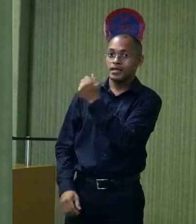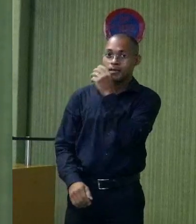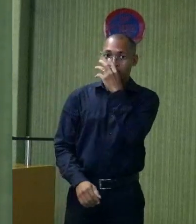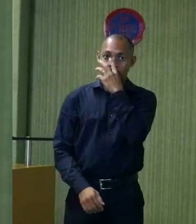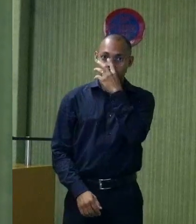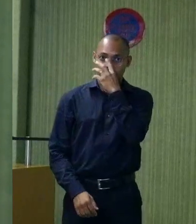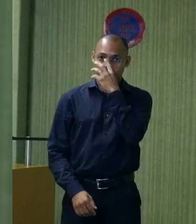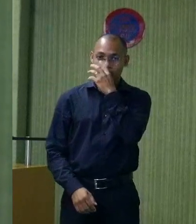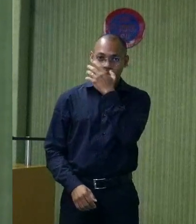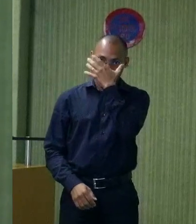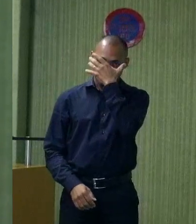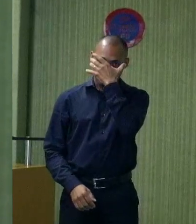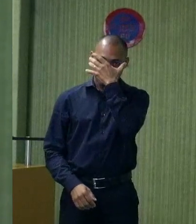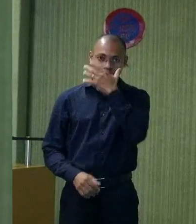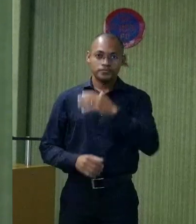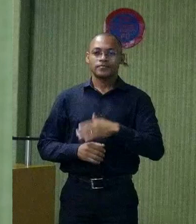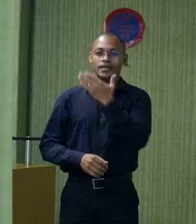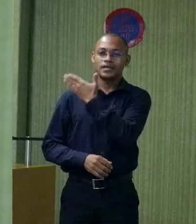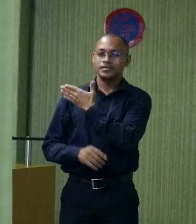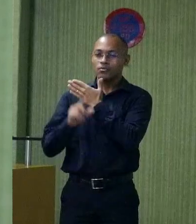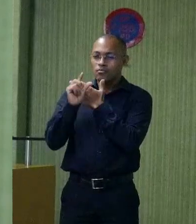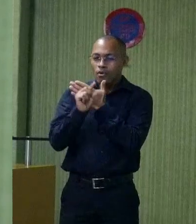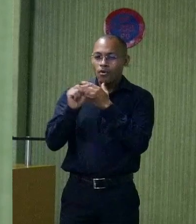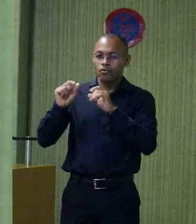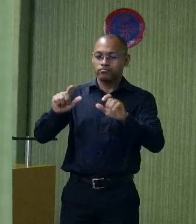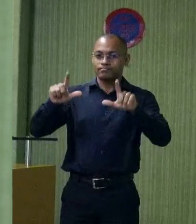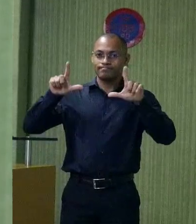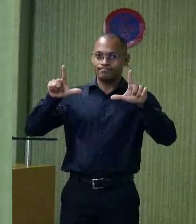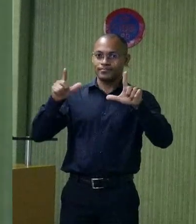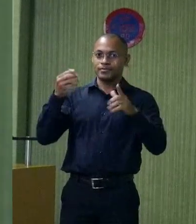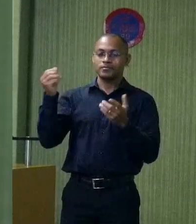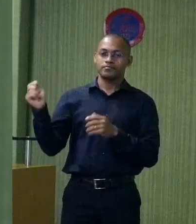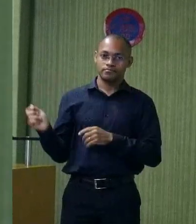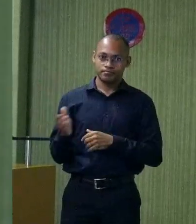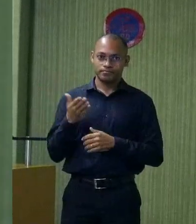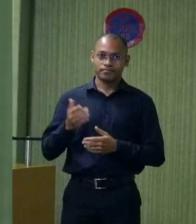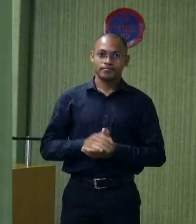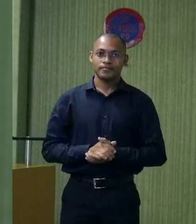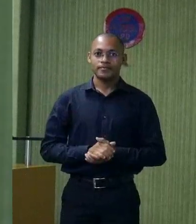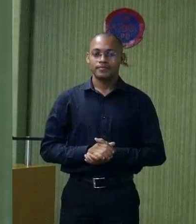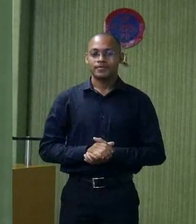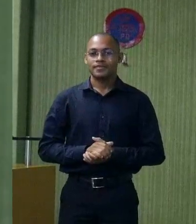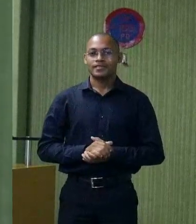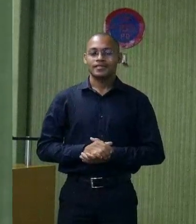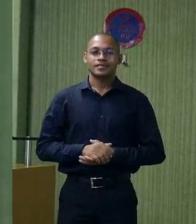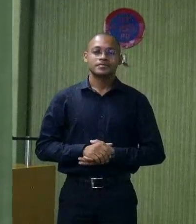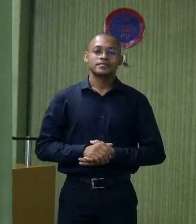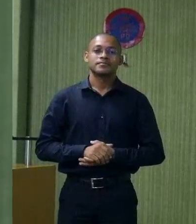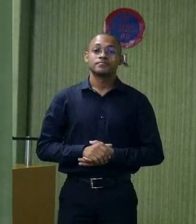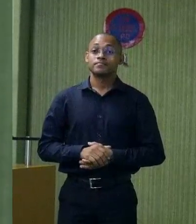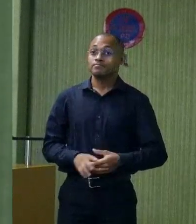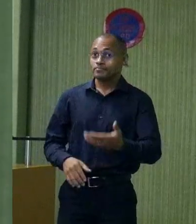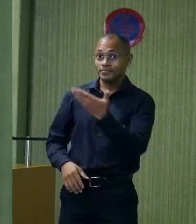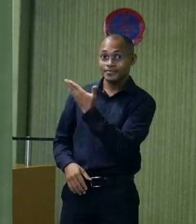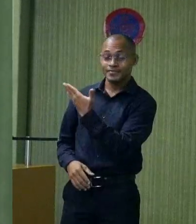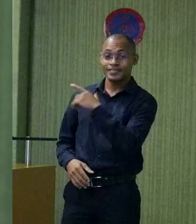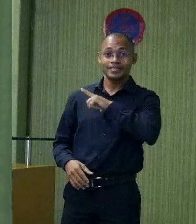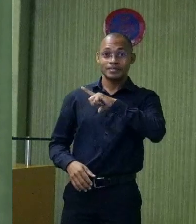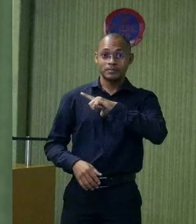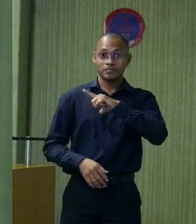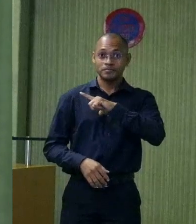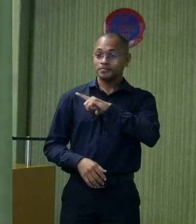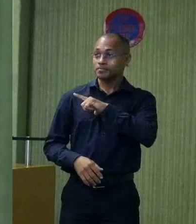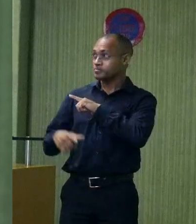dessa da nossa região mostrando aí essa situação pode passar aqui nós temos esses